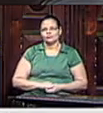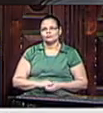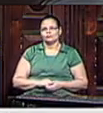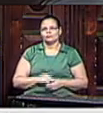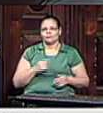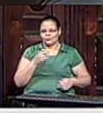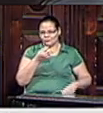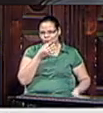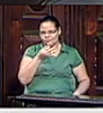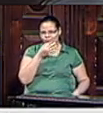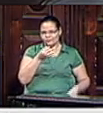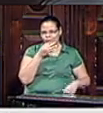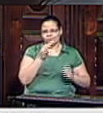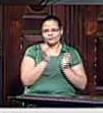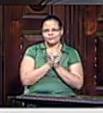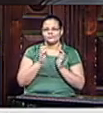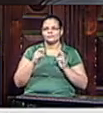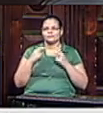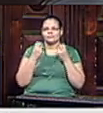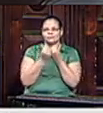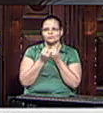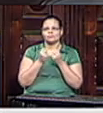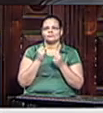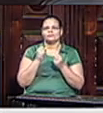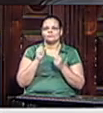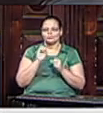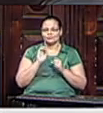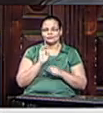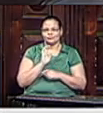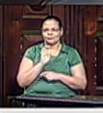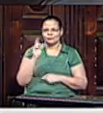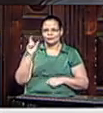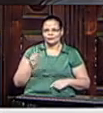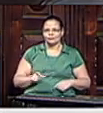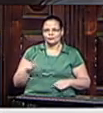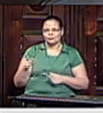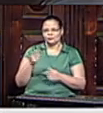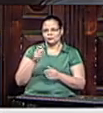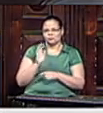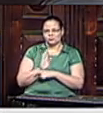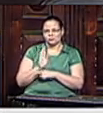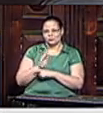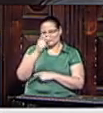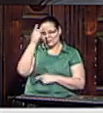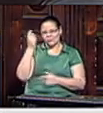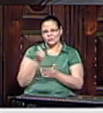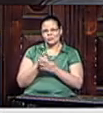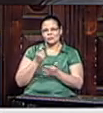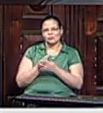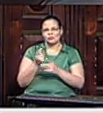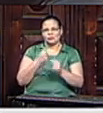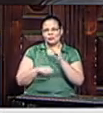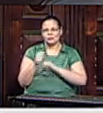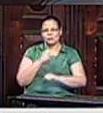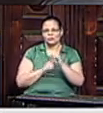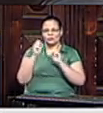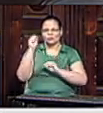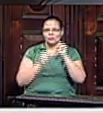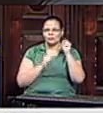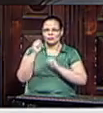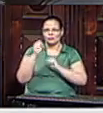Pareceres das Comissões de Constituição e Justiça pela constitucionalidade. Defesa do consumidor, favorável. De economia, indústria e comércio, de orçamento